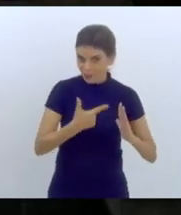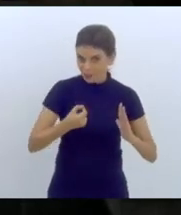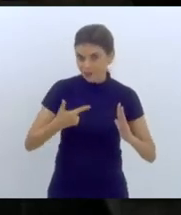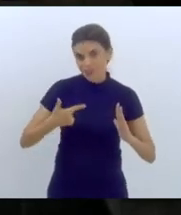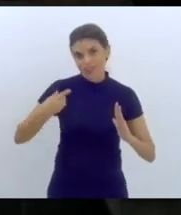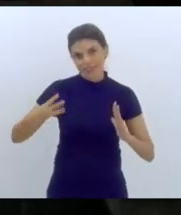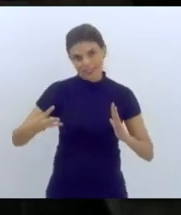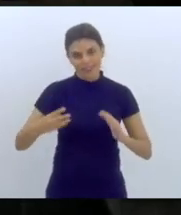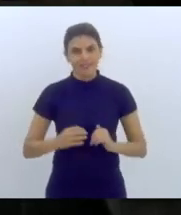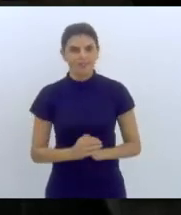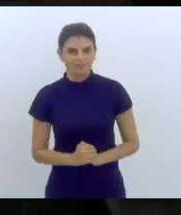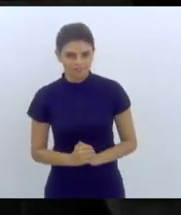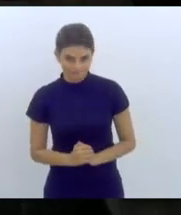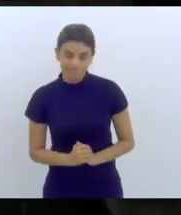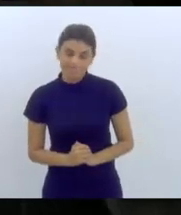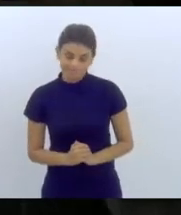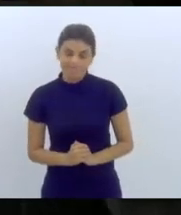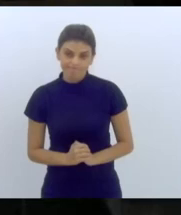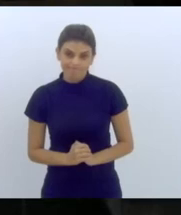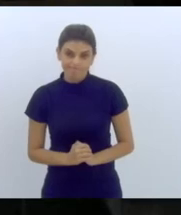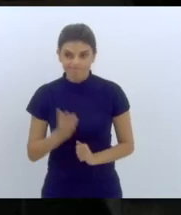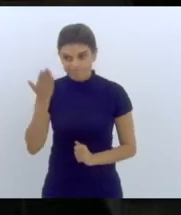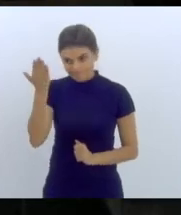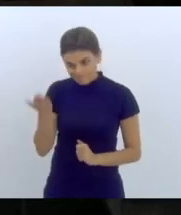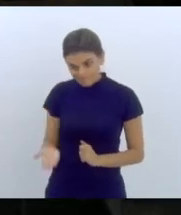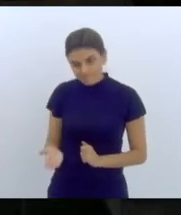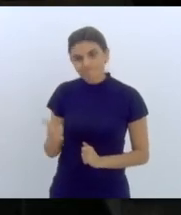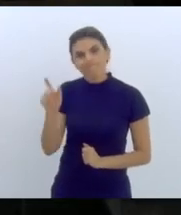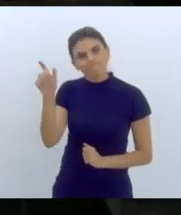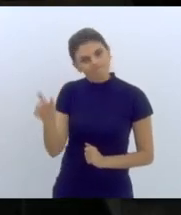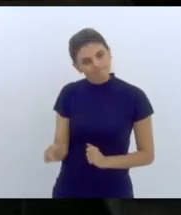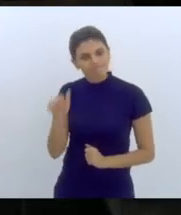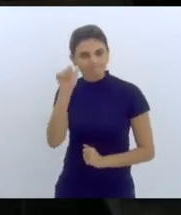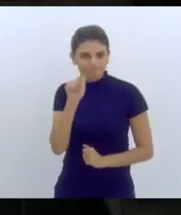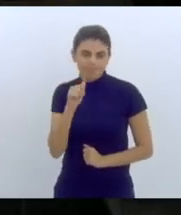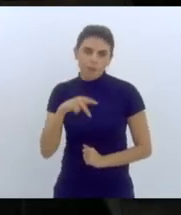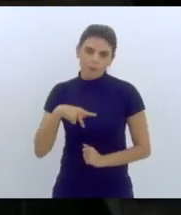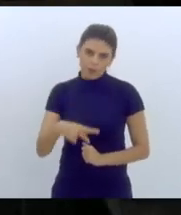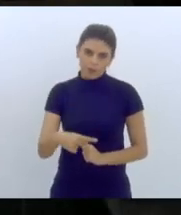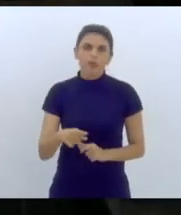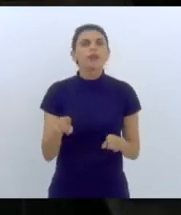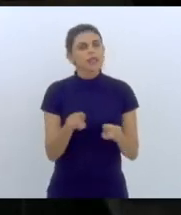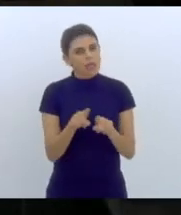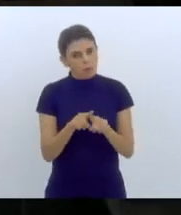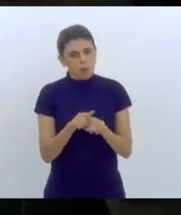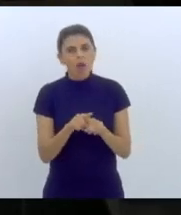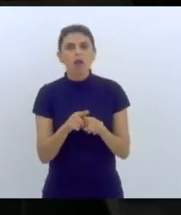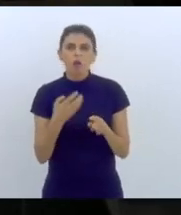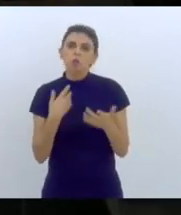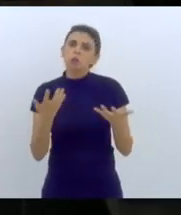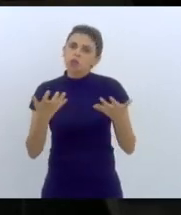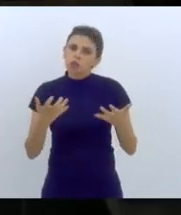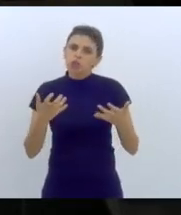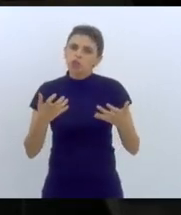2023, senhor presidente. E estou trazendo esse tema